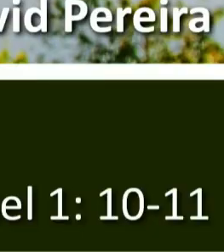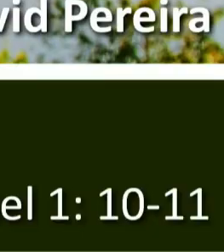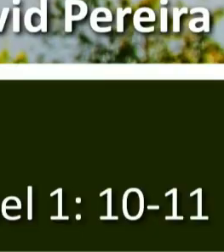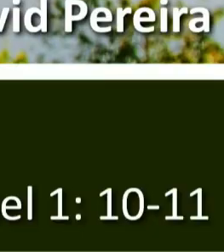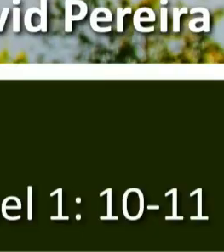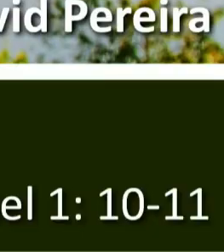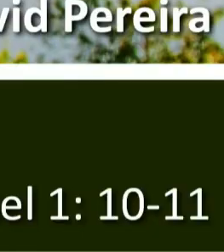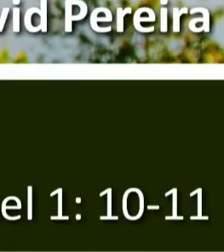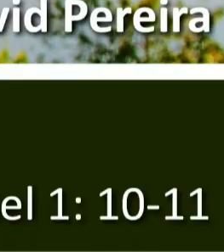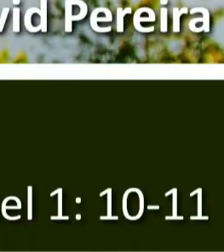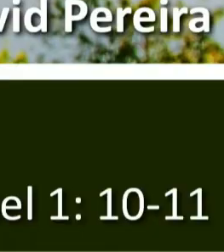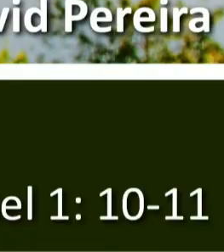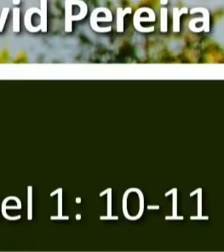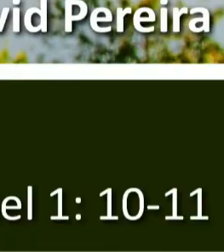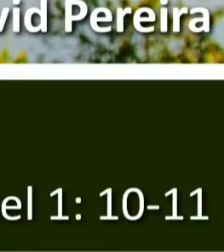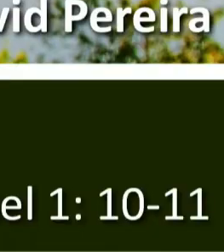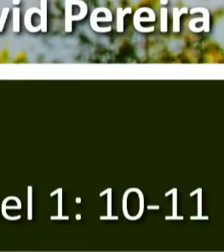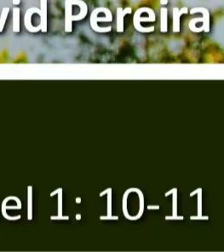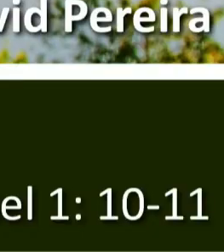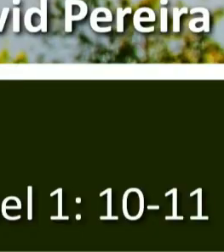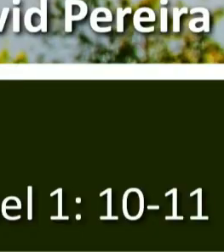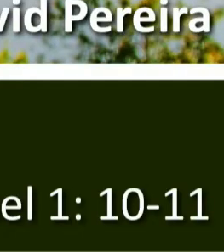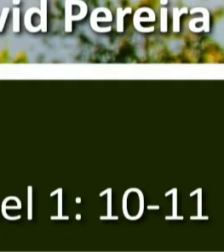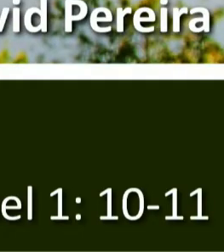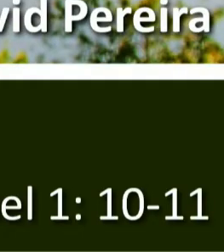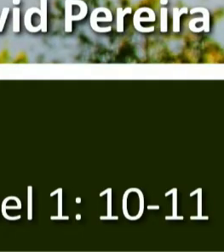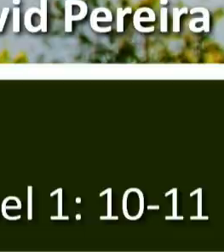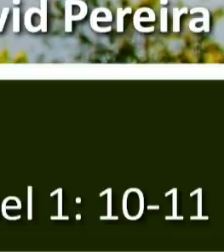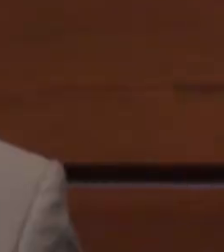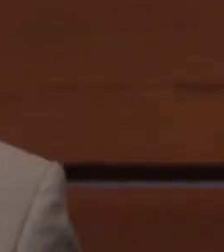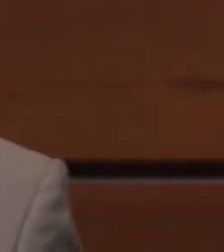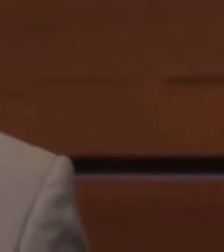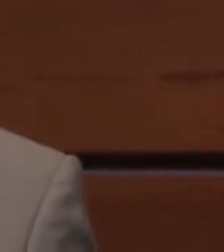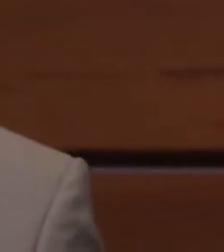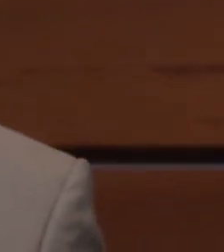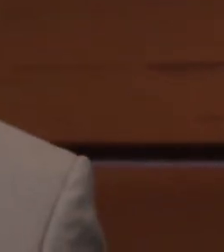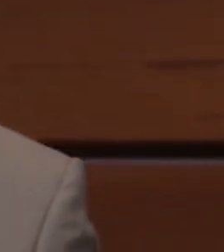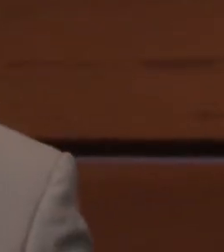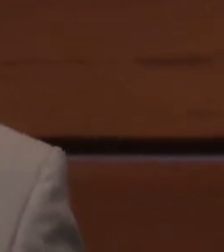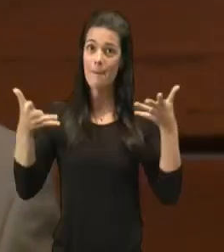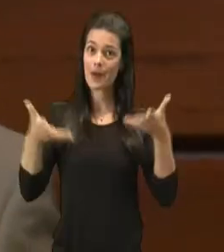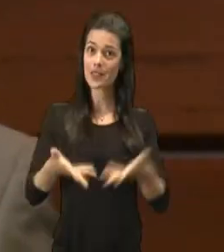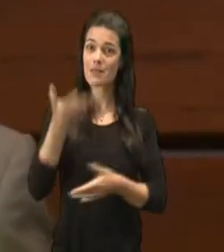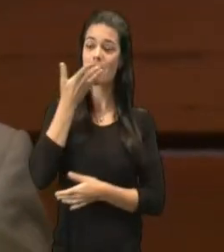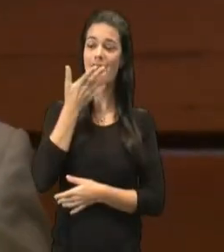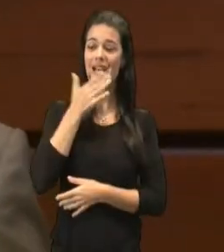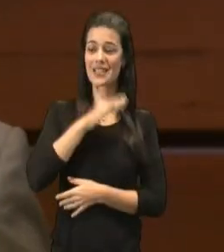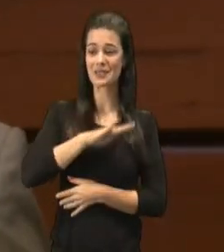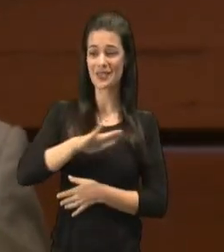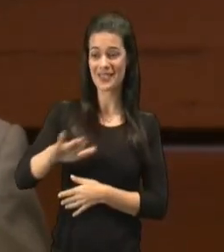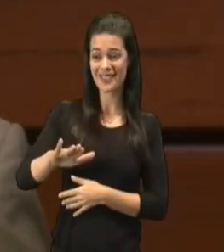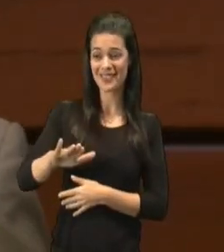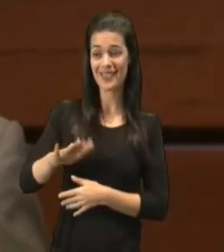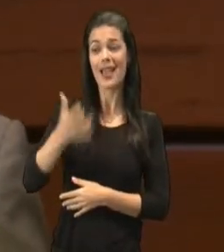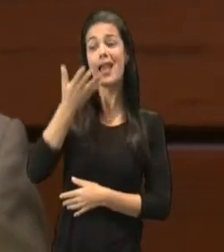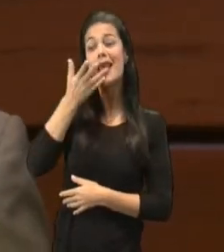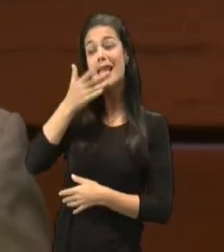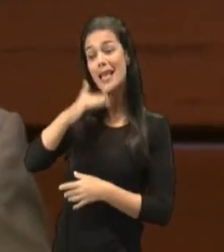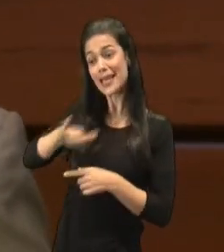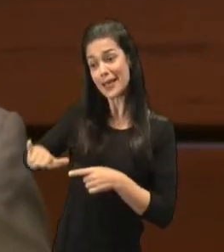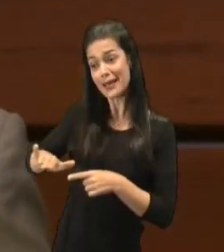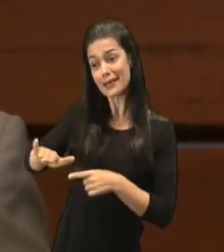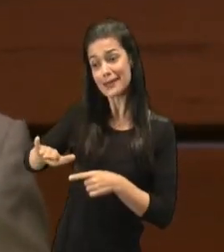Graças a Deus pelas nossas crianças. O culto, como você pode perceber hoje, com a participação das nossas crianças. Quando nós falamos em crianças, falamos de